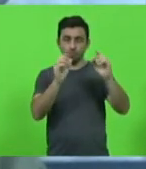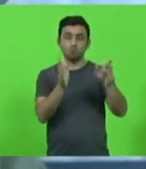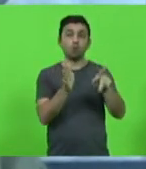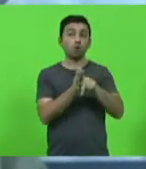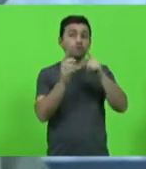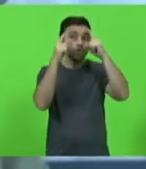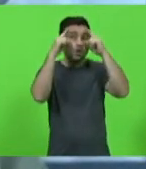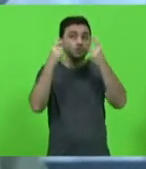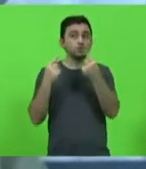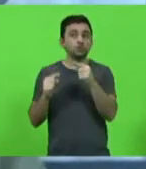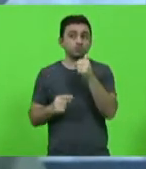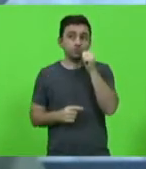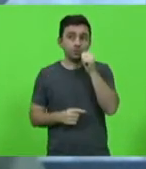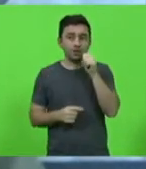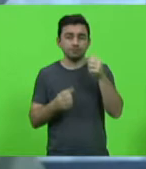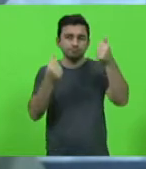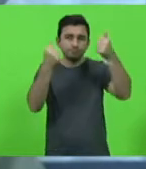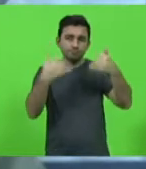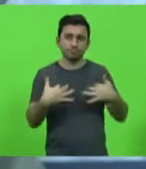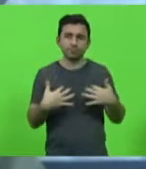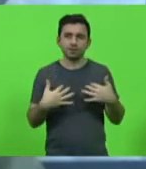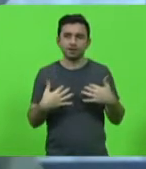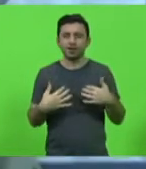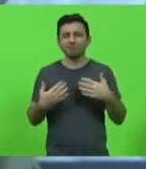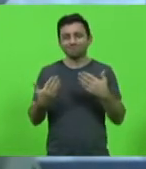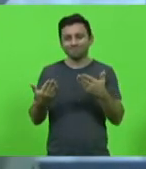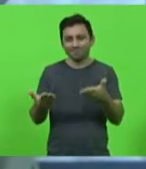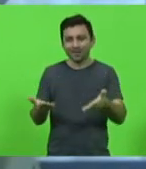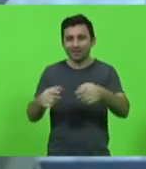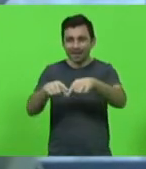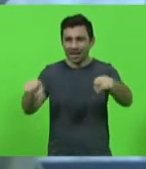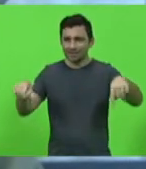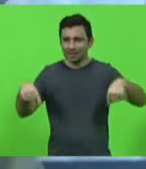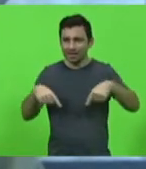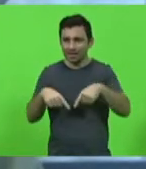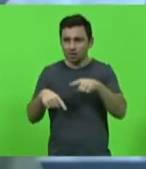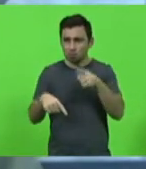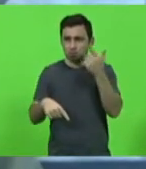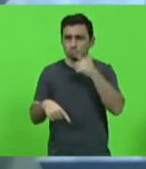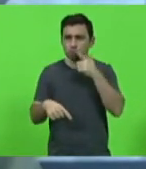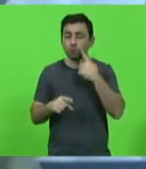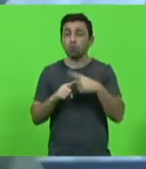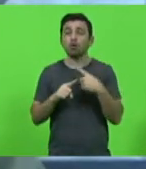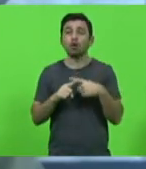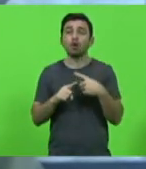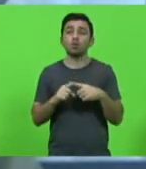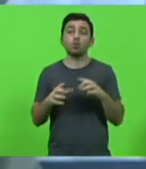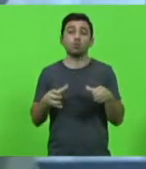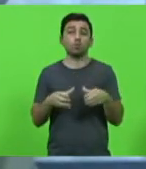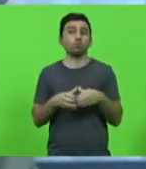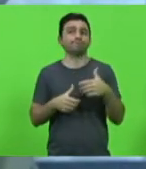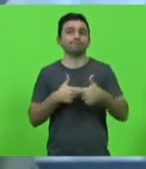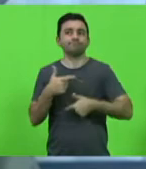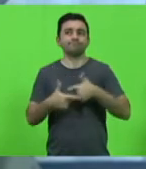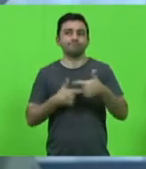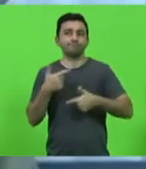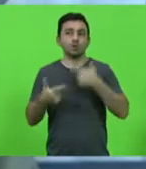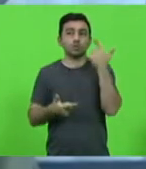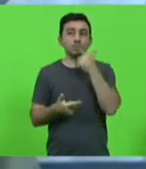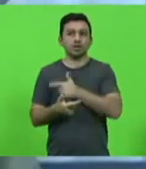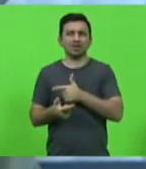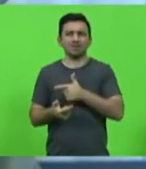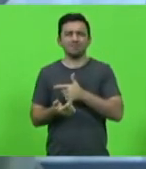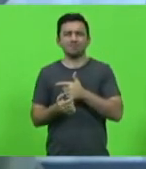destacar também que esse observatório só é possível porque nós temos um grupo de trabalho instituído desde metade do